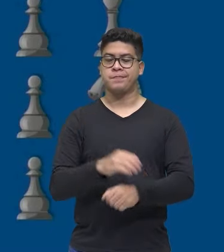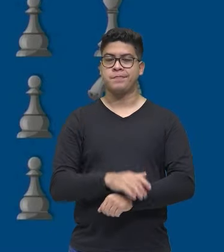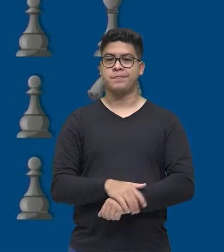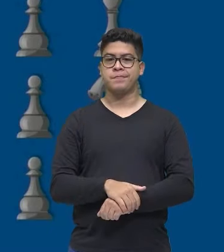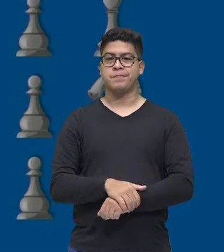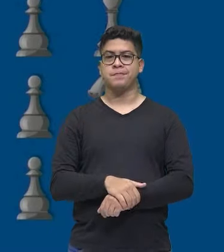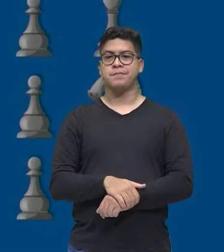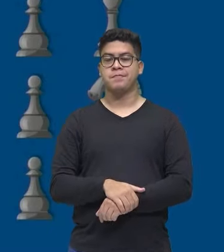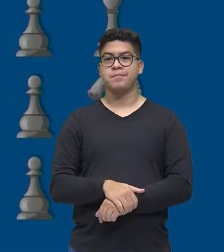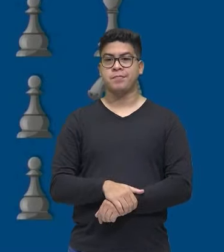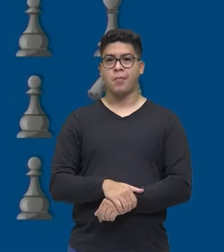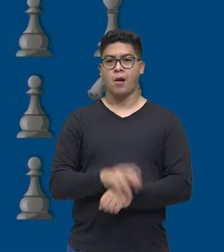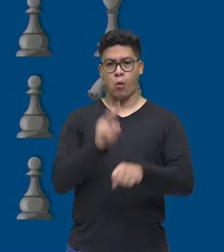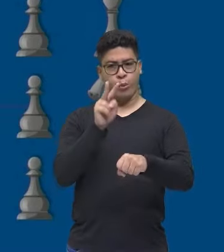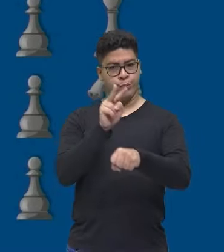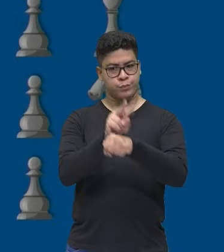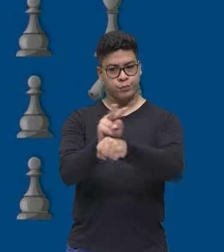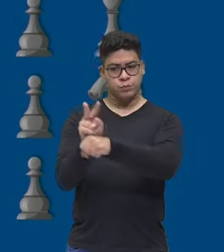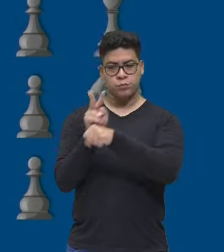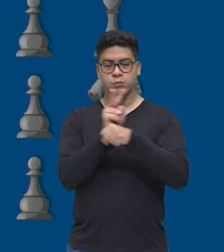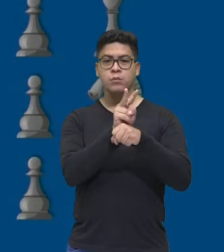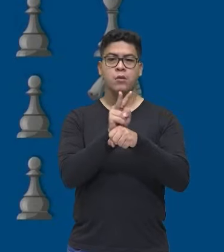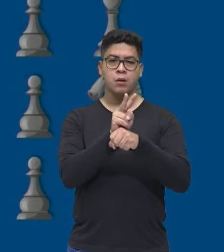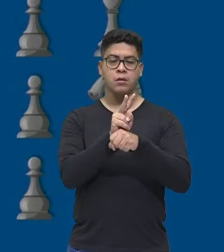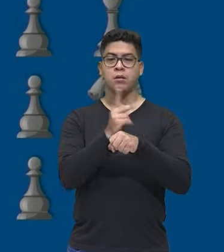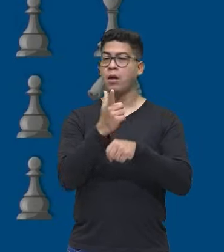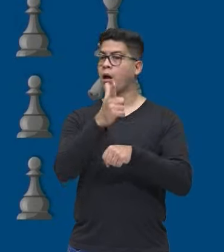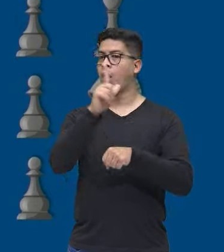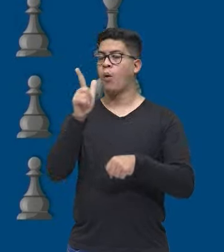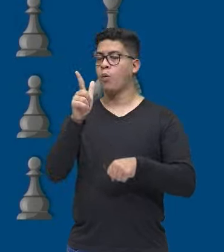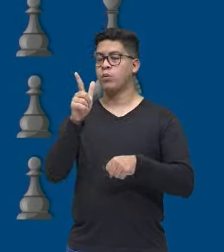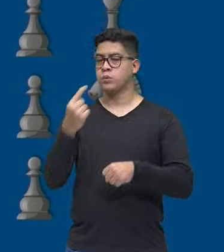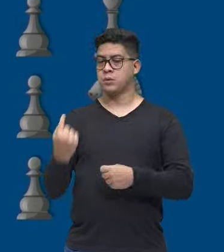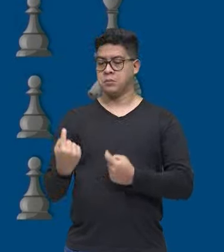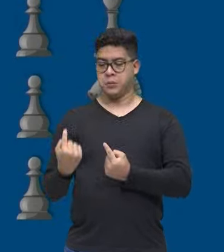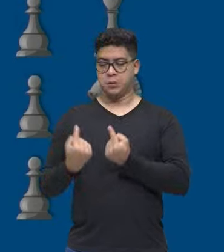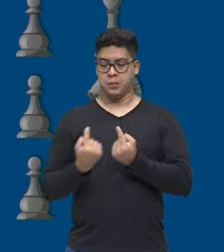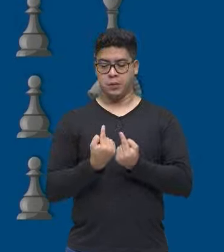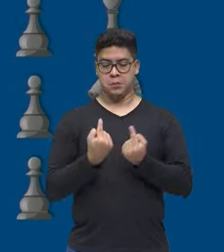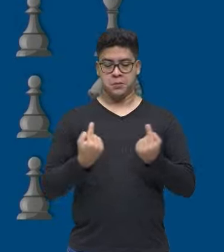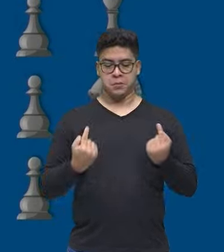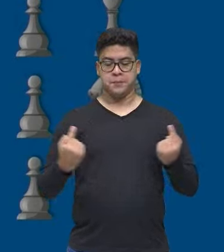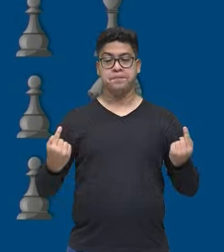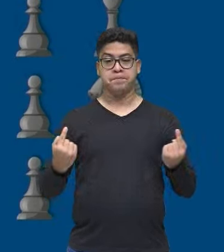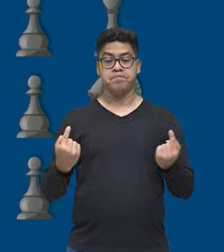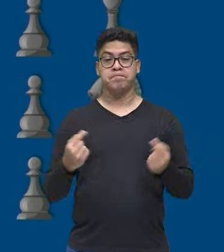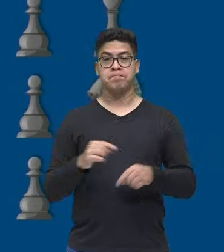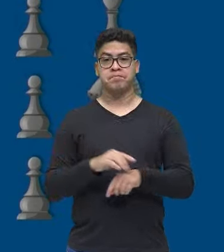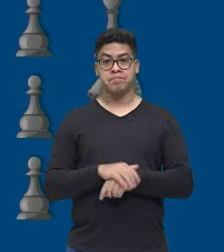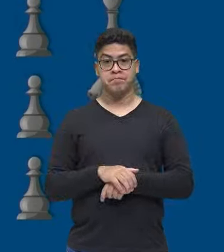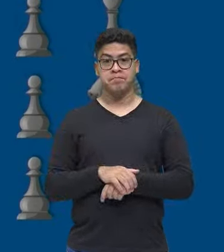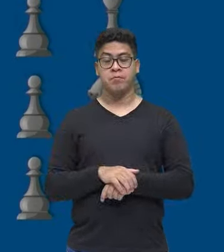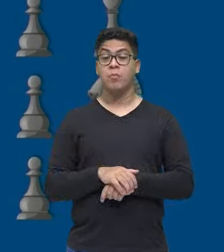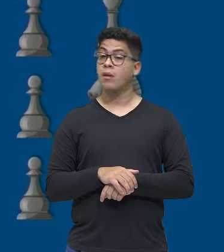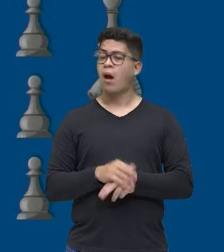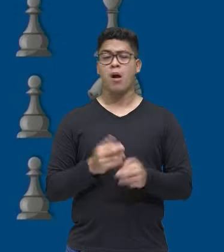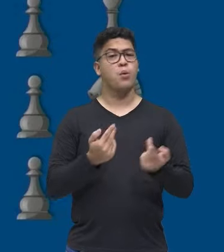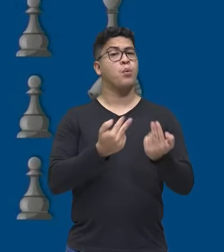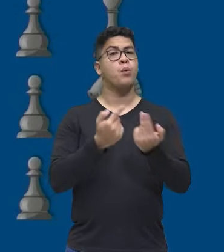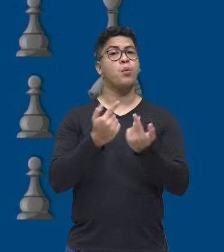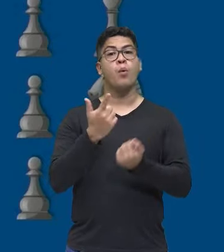estão fazendo aqui a guarda, né, das outras peças. E a mesma coisa para o outro lado, para as